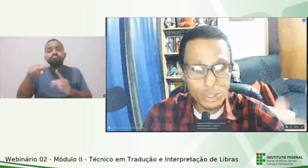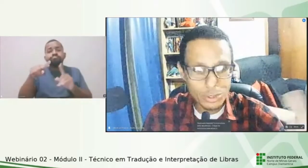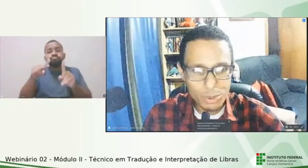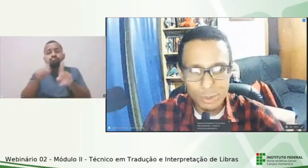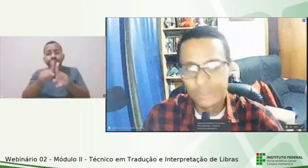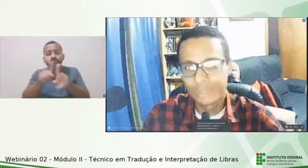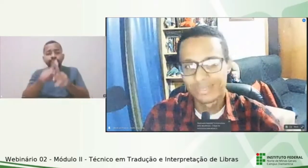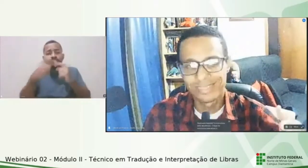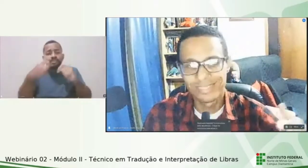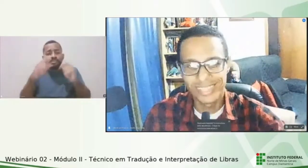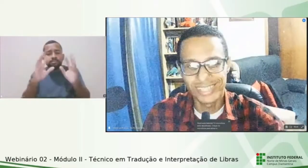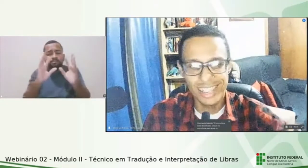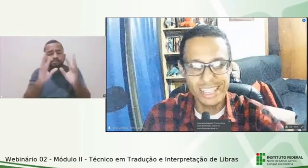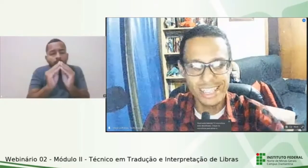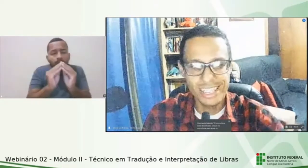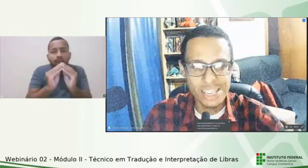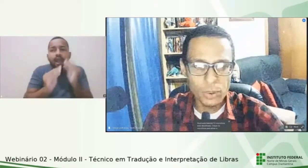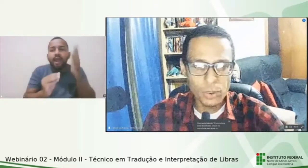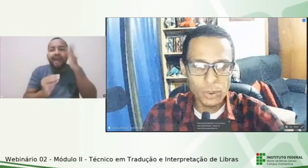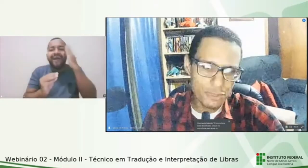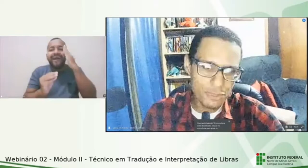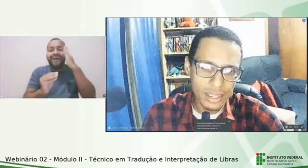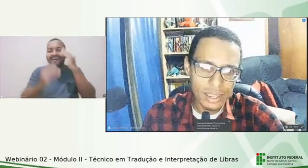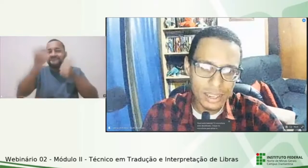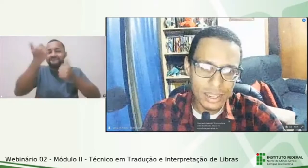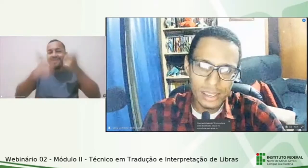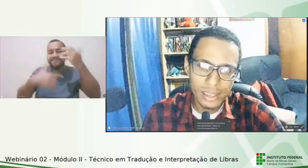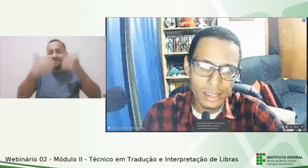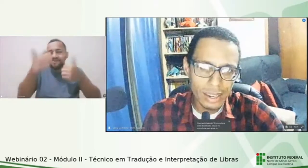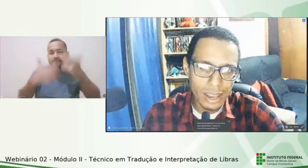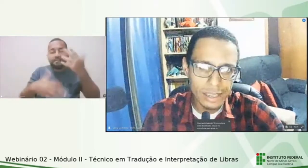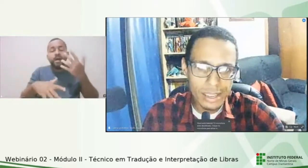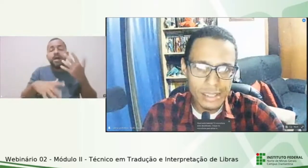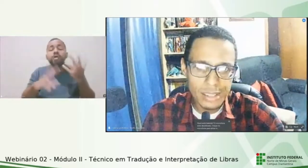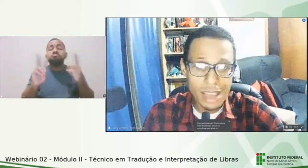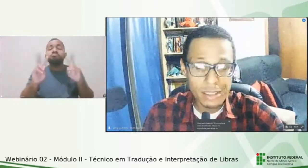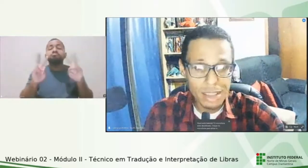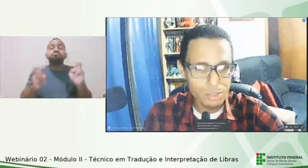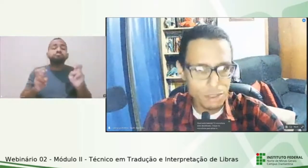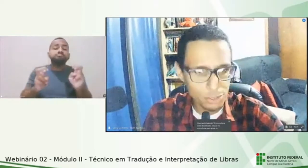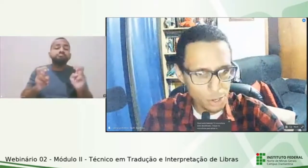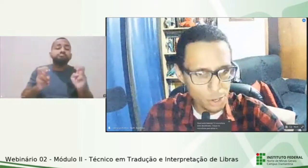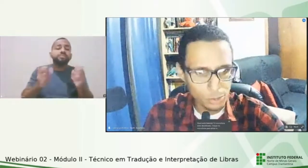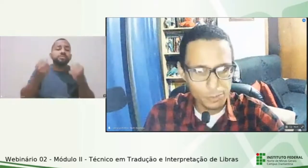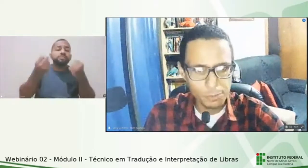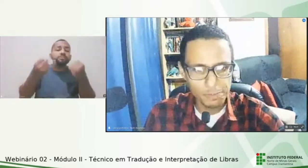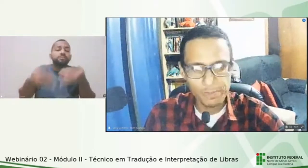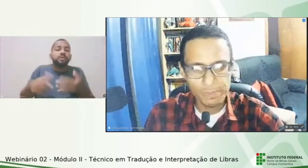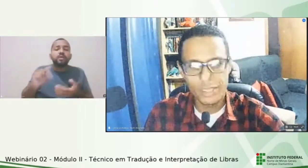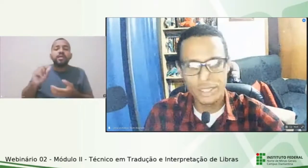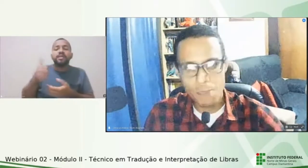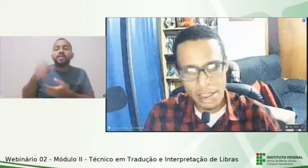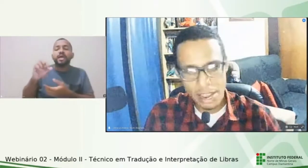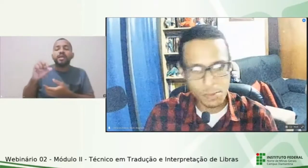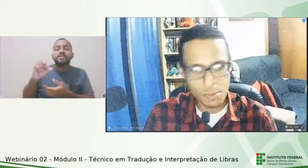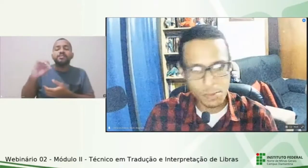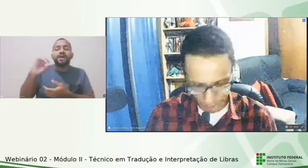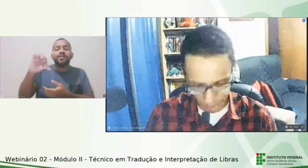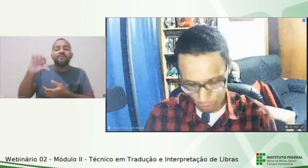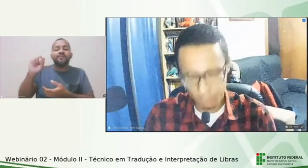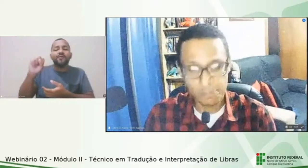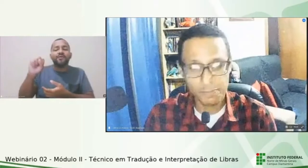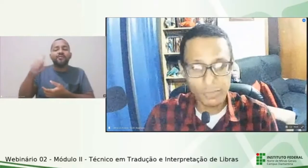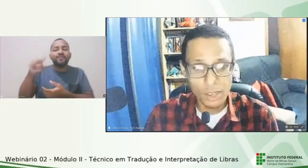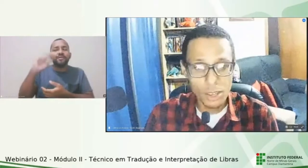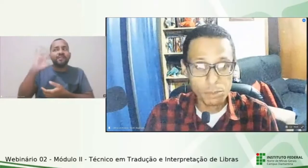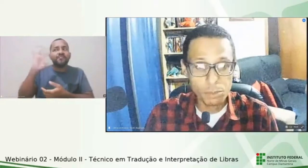o resumo. Né? O que fala a lei 10.098? Já pararam para pensar